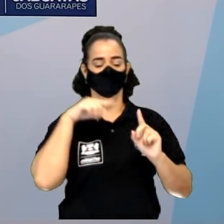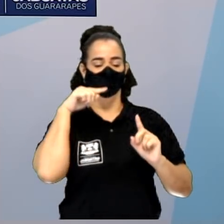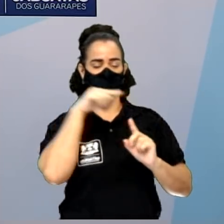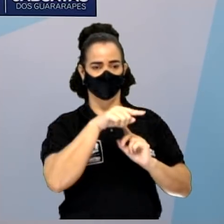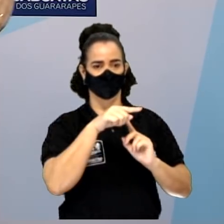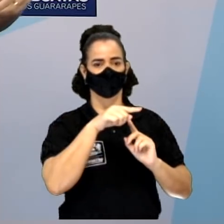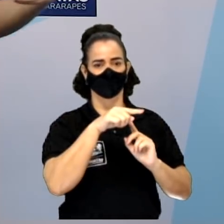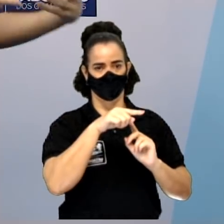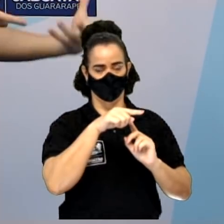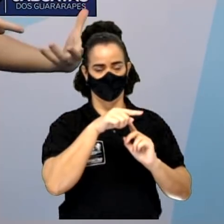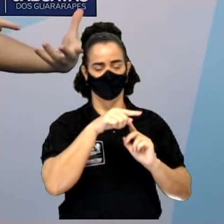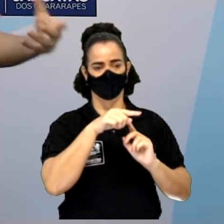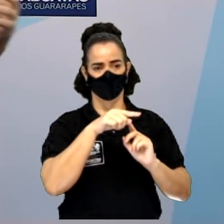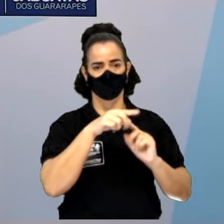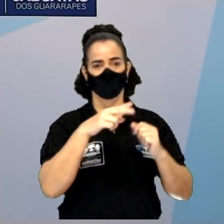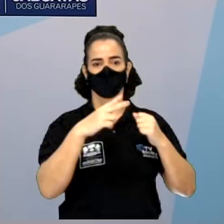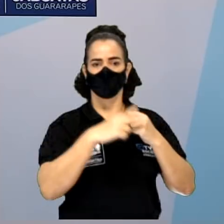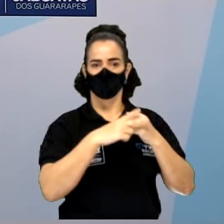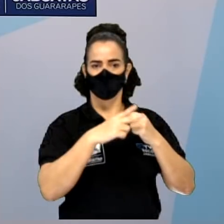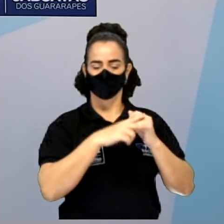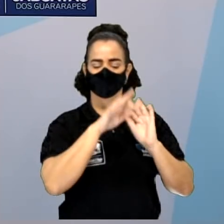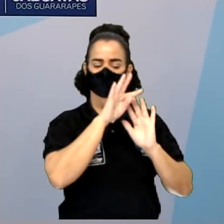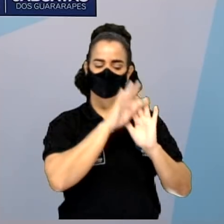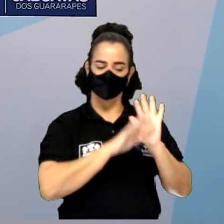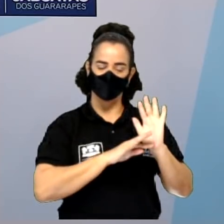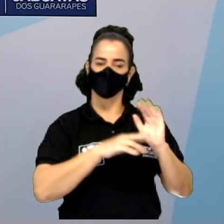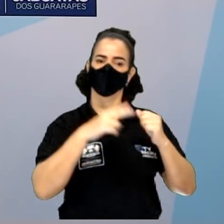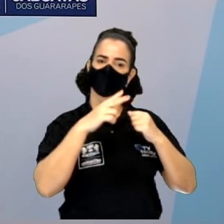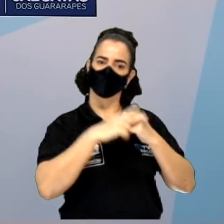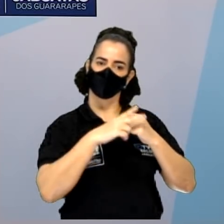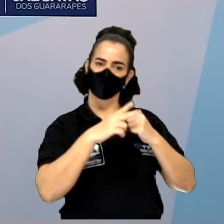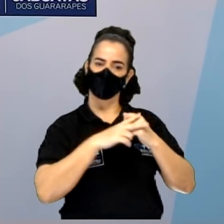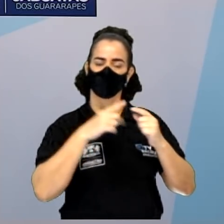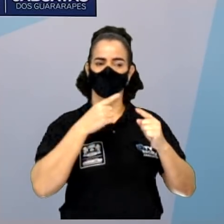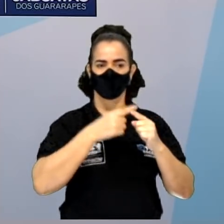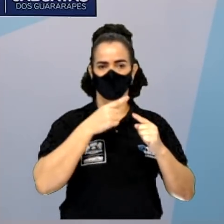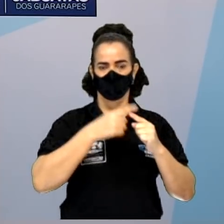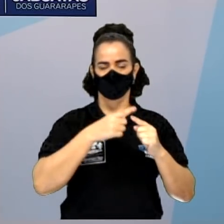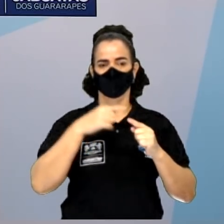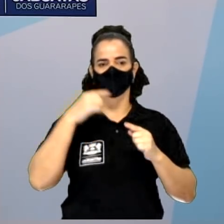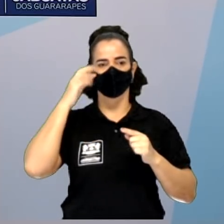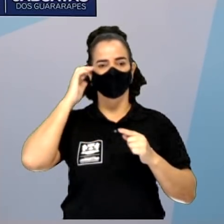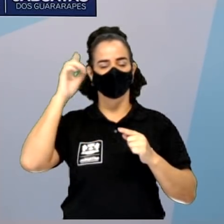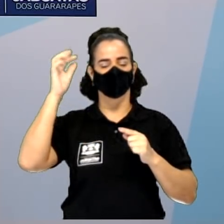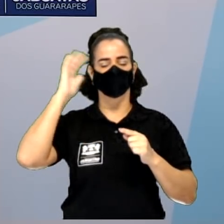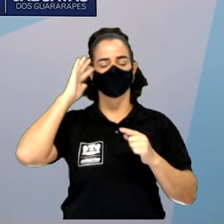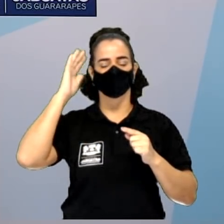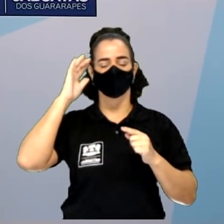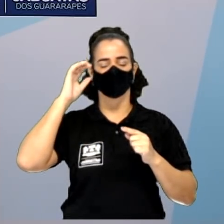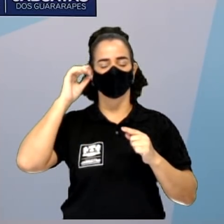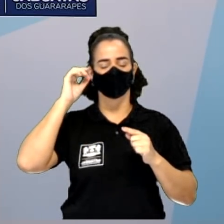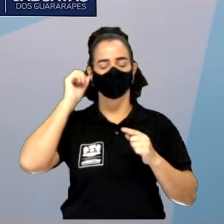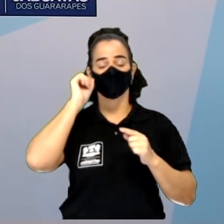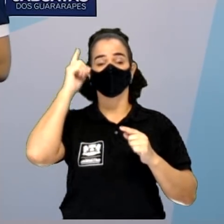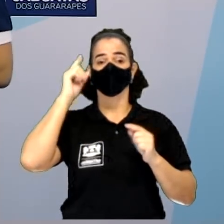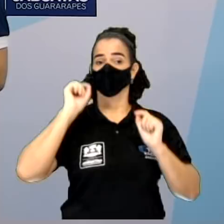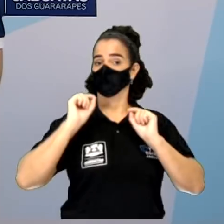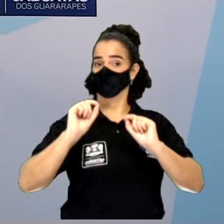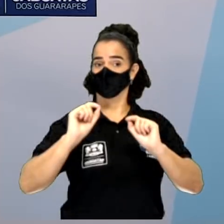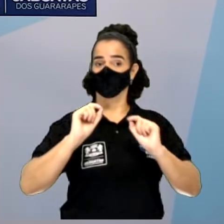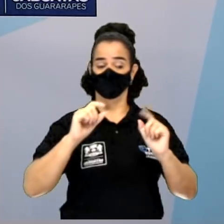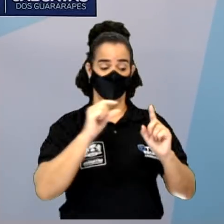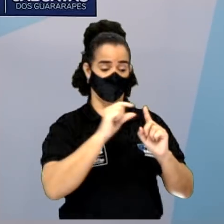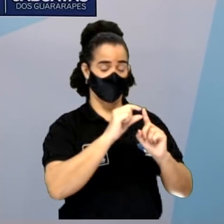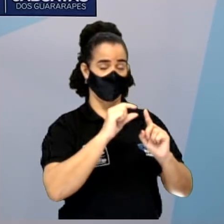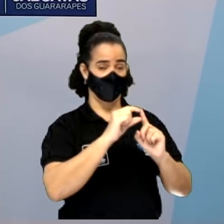chamado de texto verbal. Porque verbal dá a ideia de palavras. Tanto eu falando aqui agora com vocês, ou até